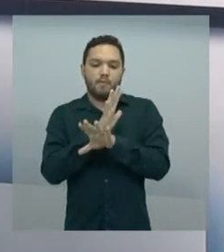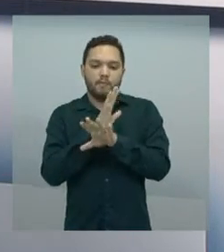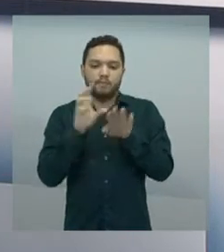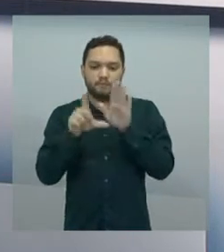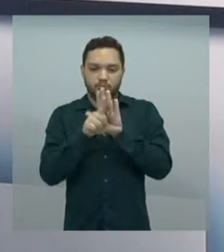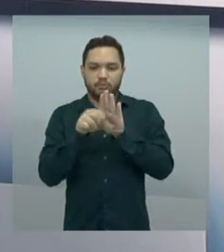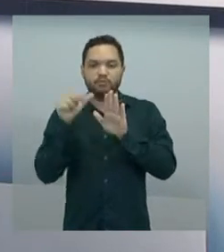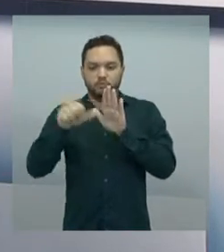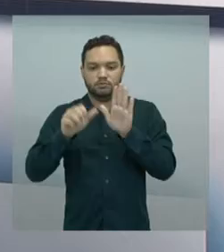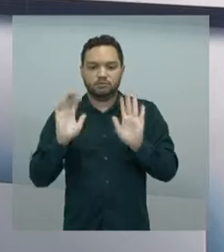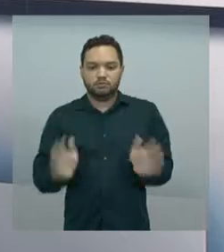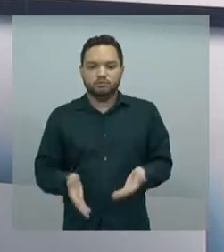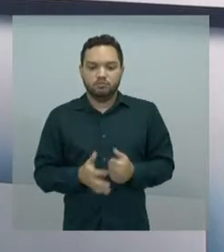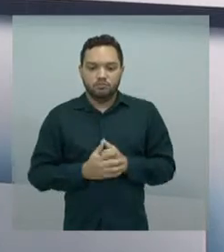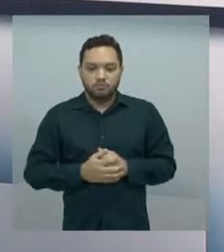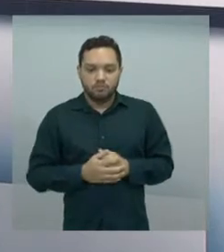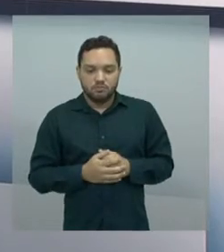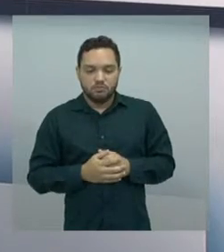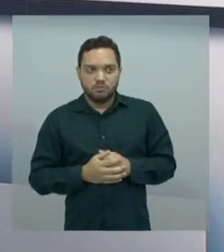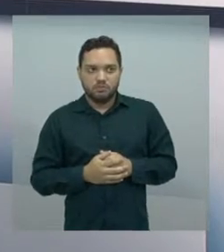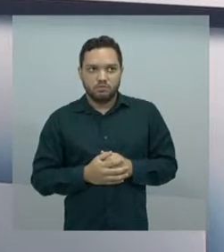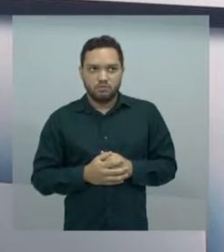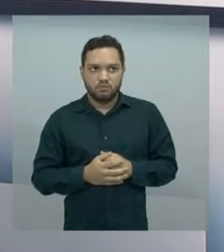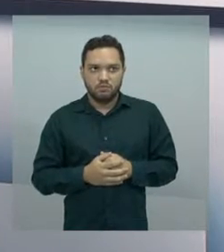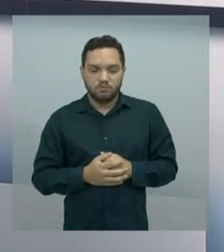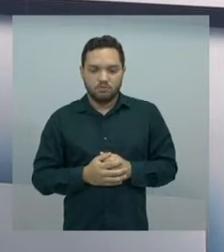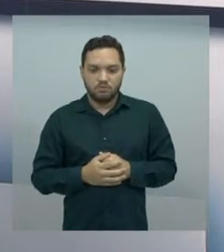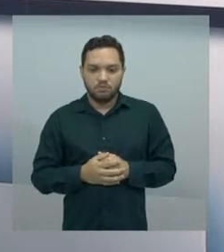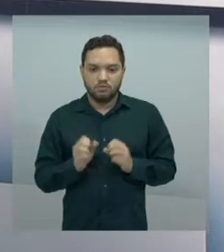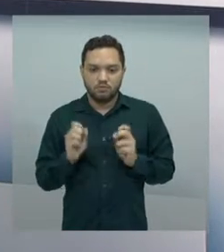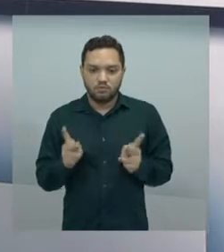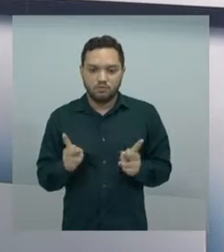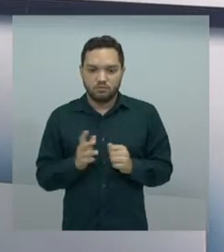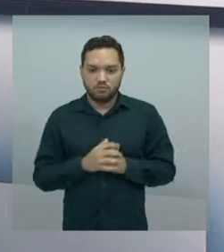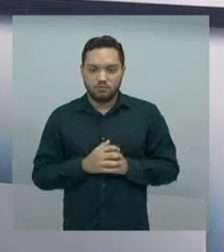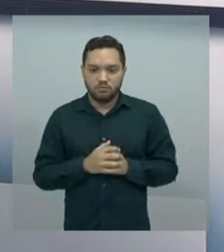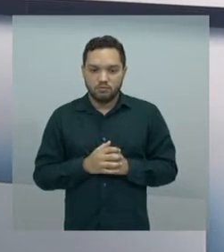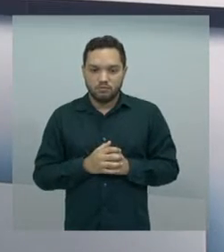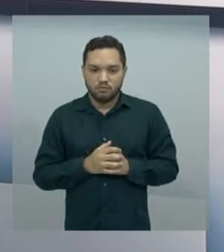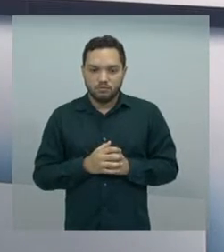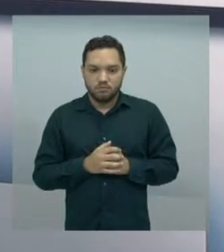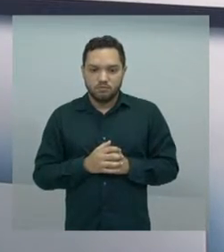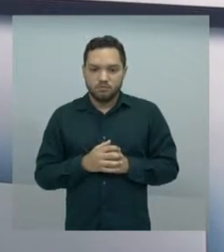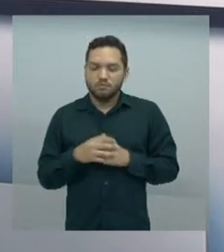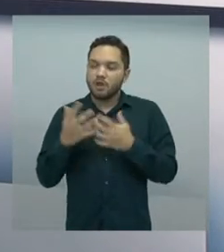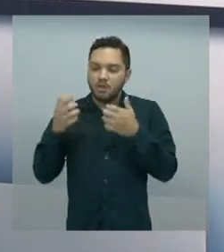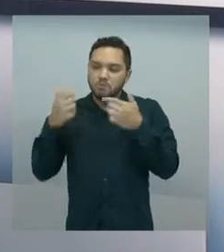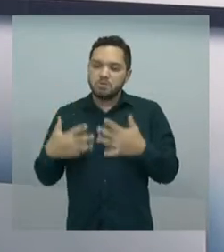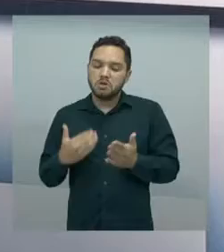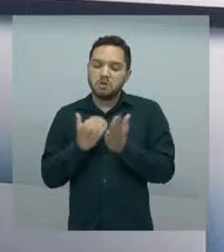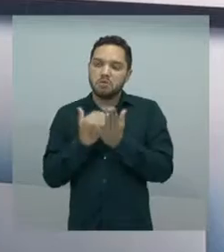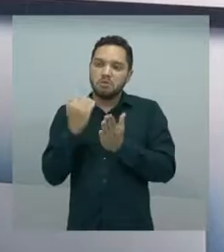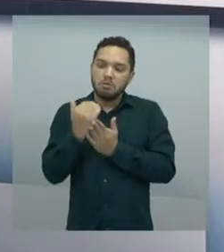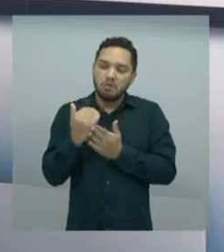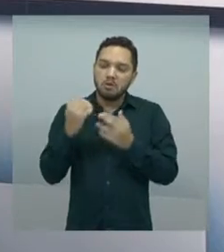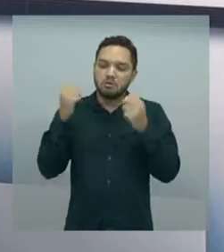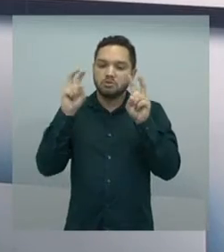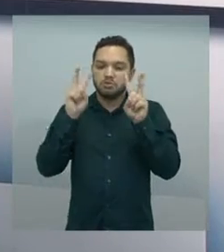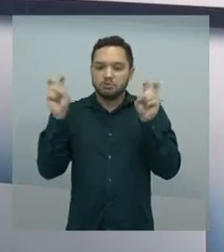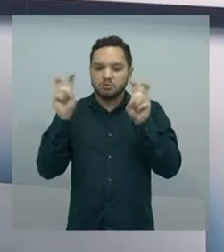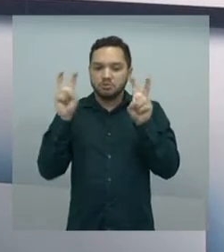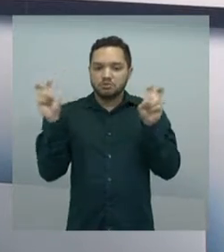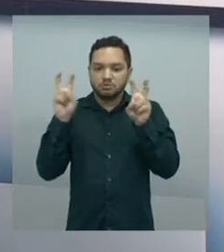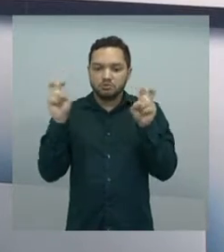foi feita pelos senhores deputados, é isso? Exatamente. Tá certo. Doutor João, alguma coisa mais em relação ao que